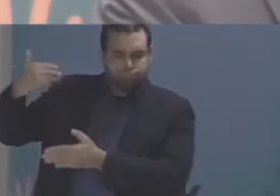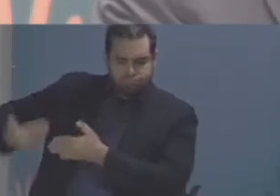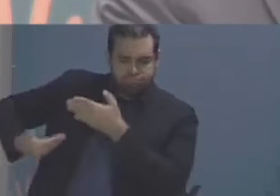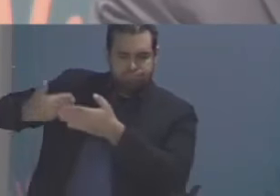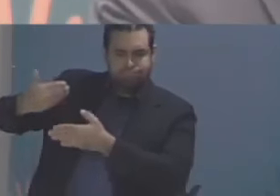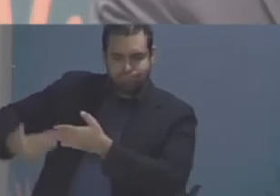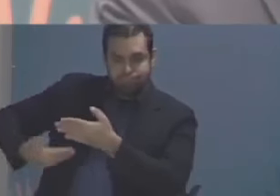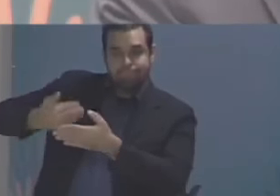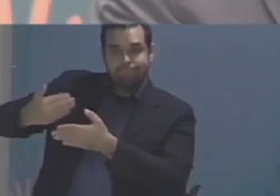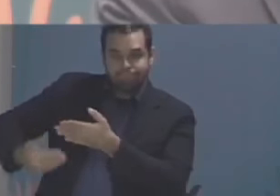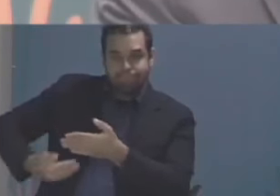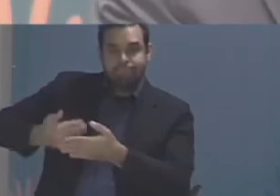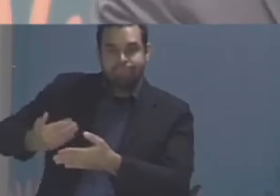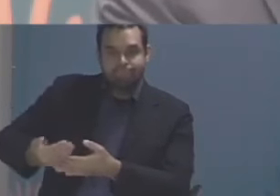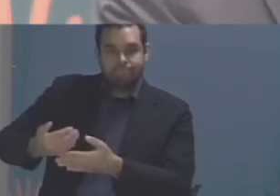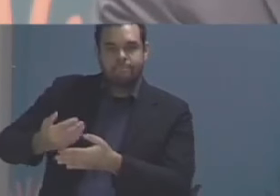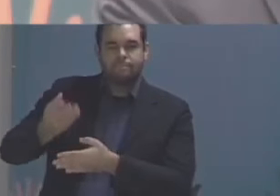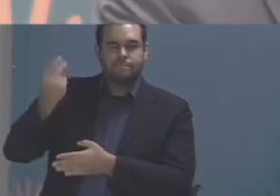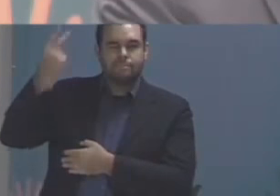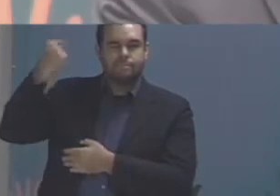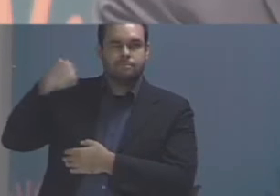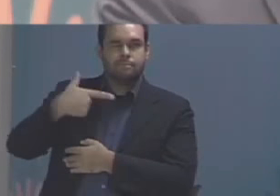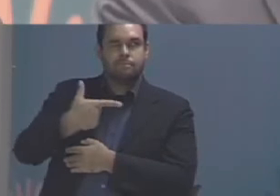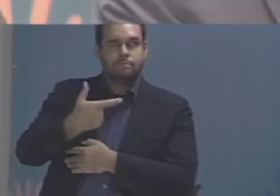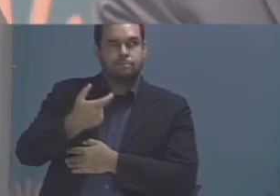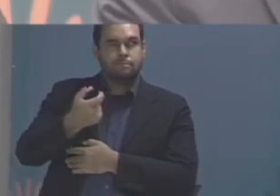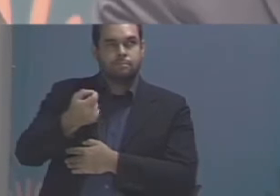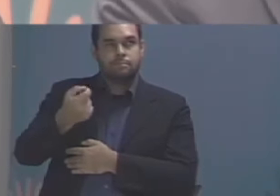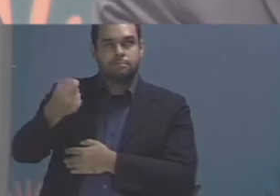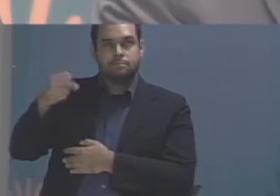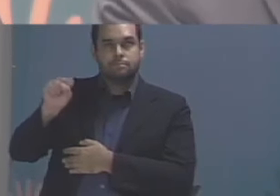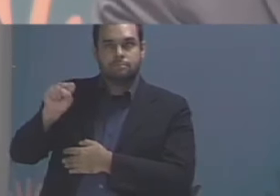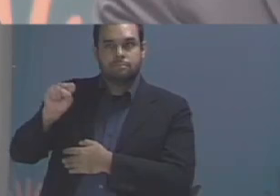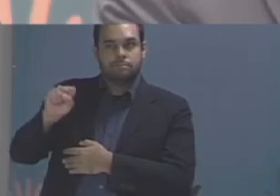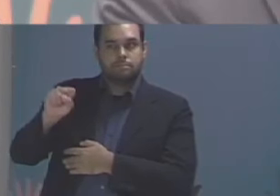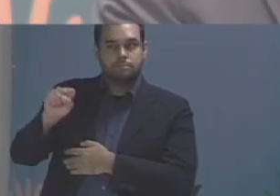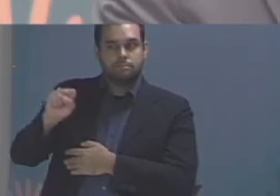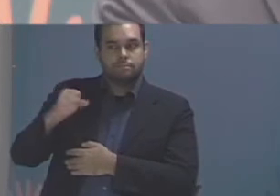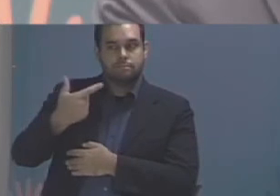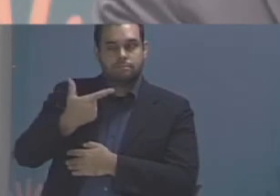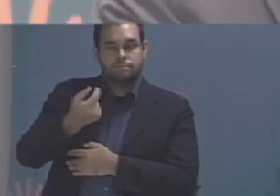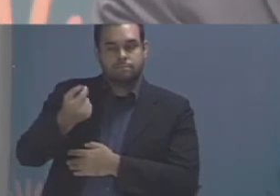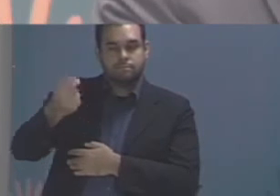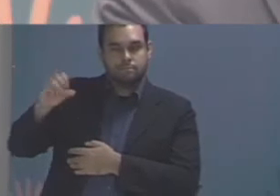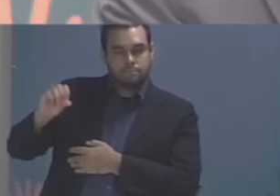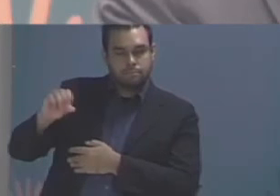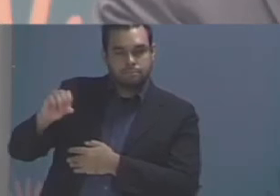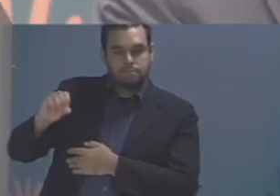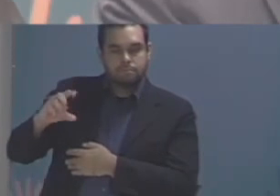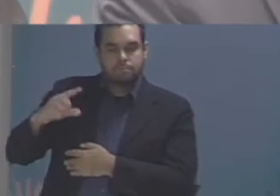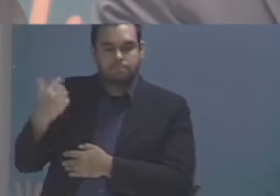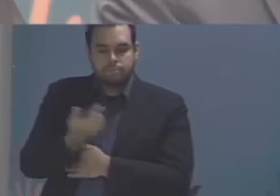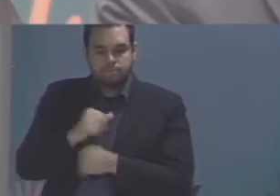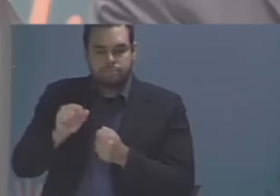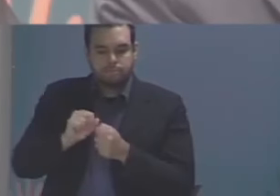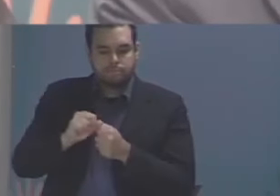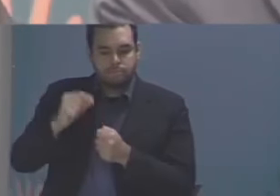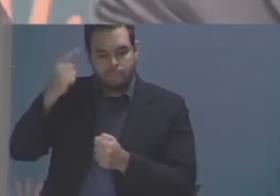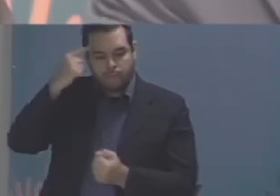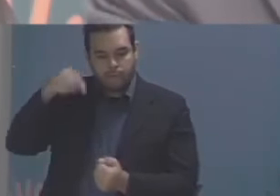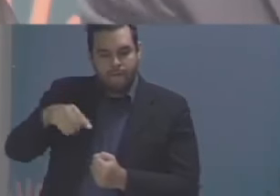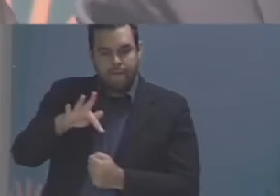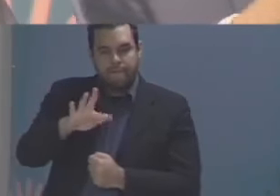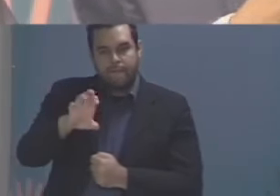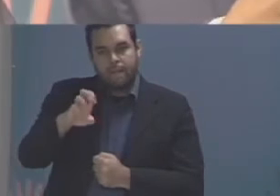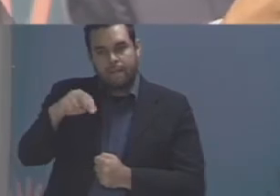sindicato. E nós, lá nos idos de 2008 para 2009, nós fizemos a refundação da